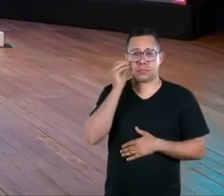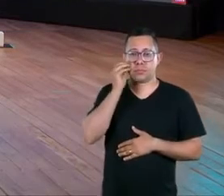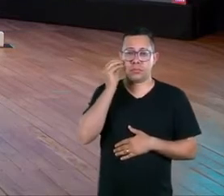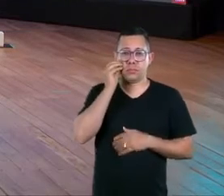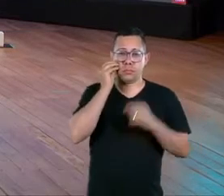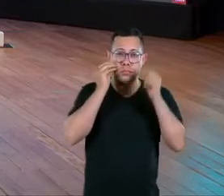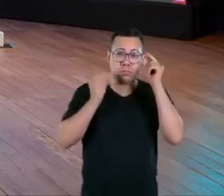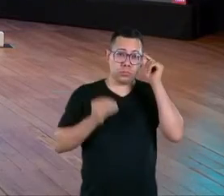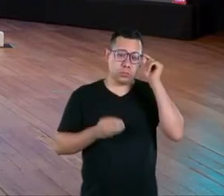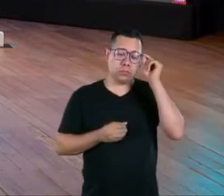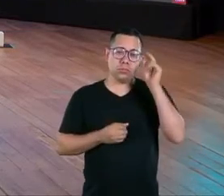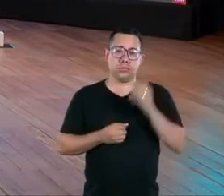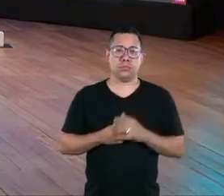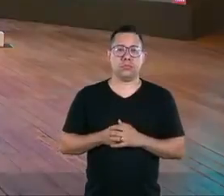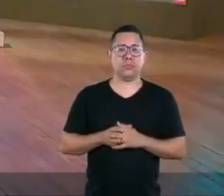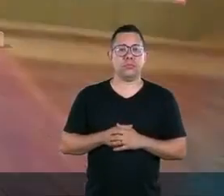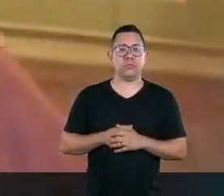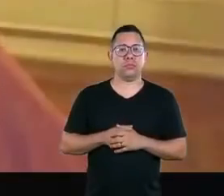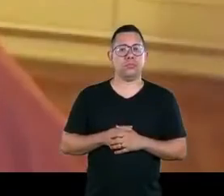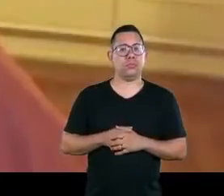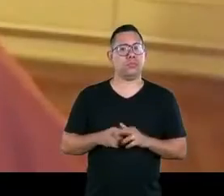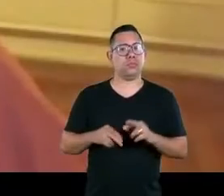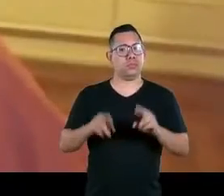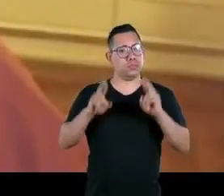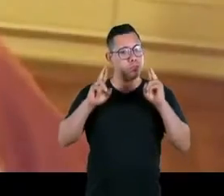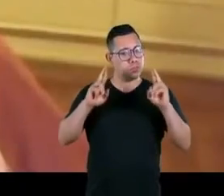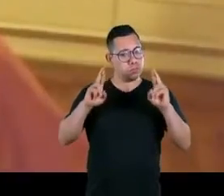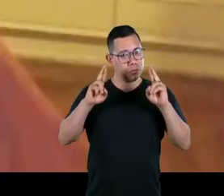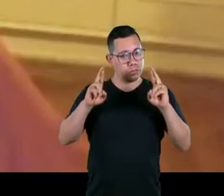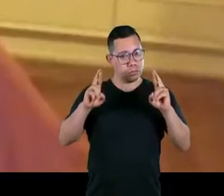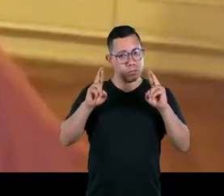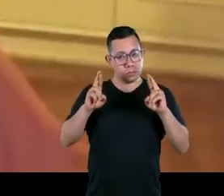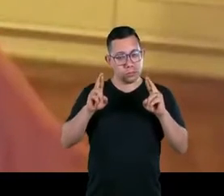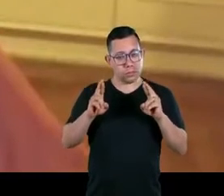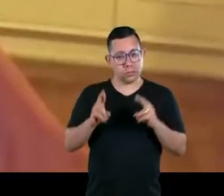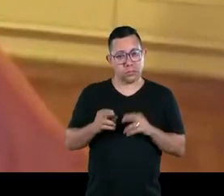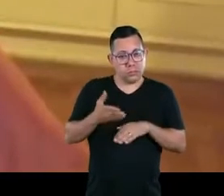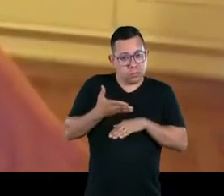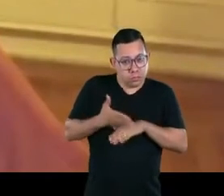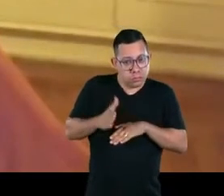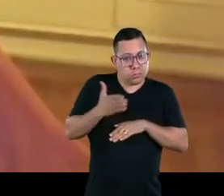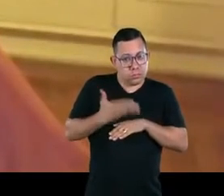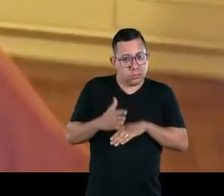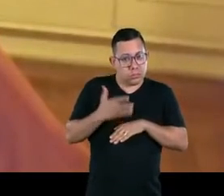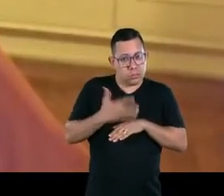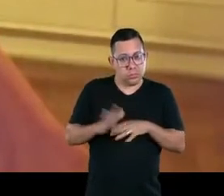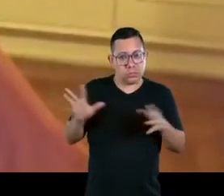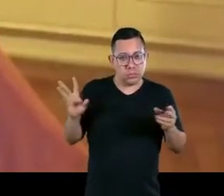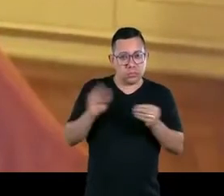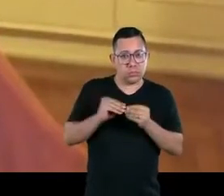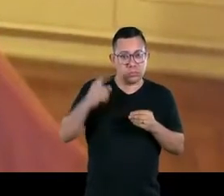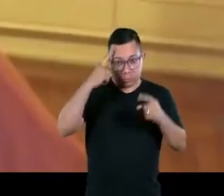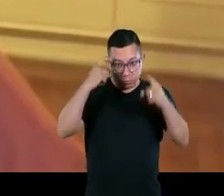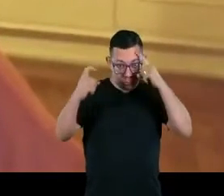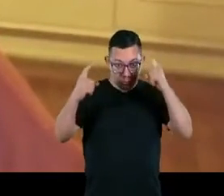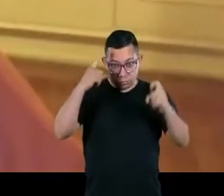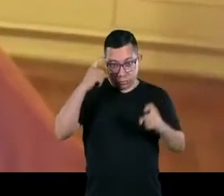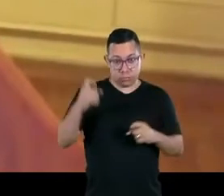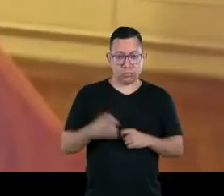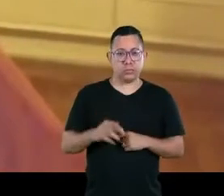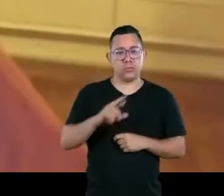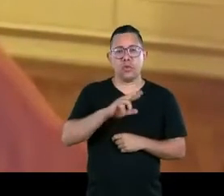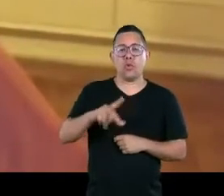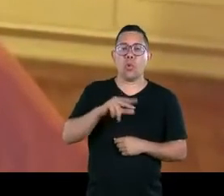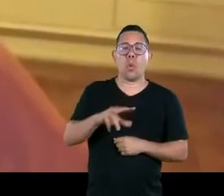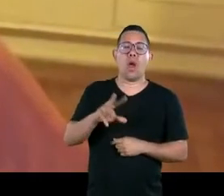o tempo que nos cabe. Espero que esse seja um iluminado exercício de síntese e criatividade, não uma redução, não